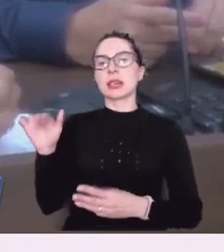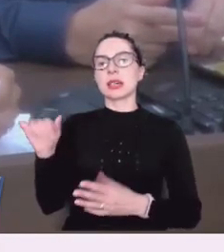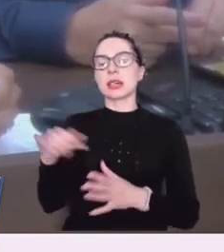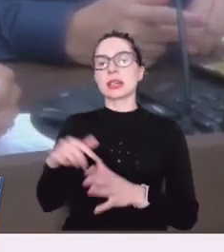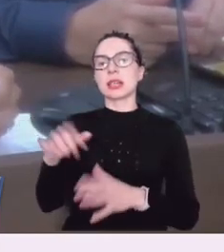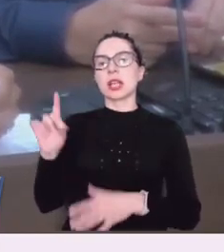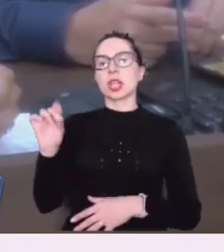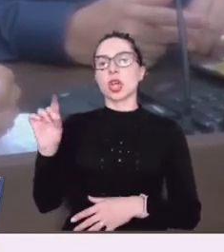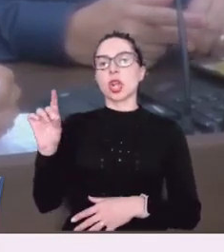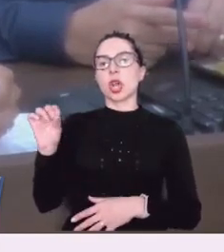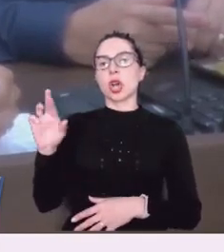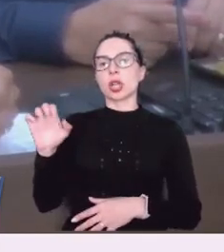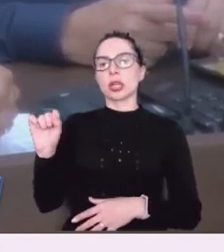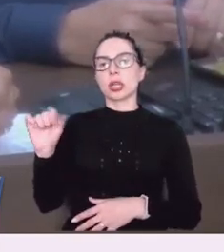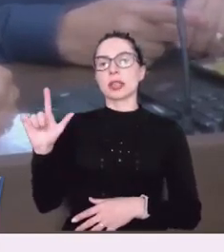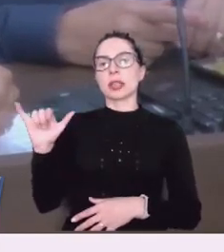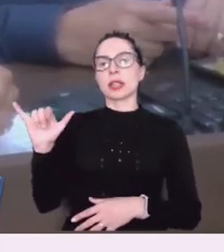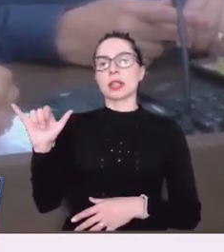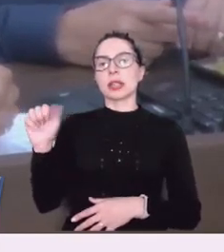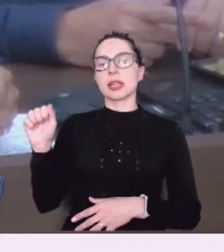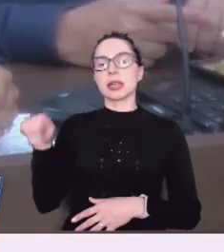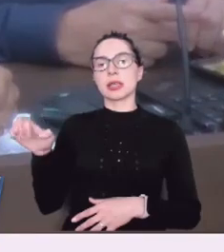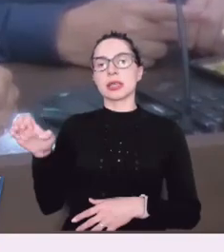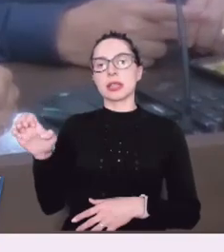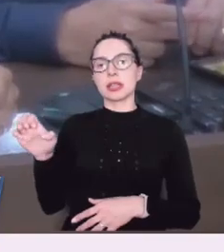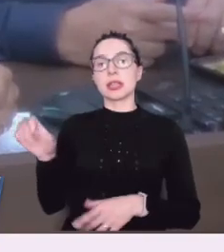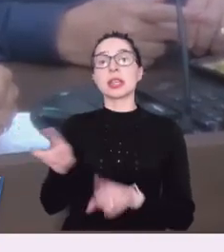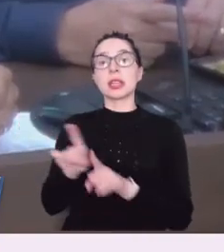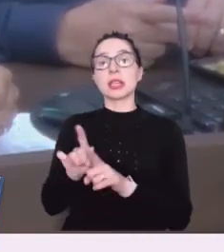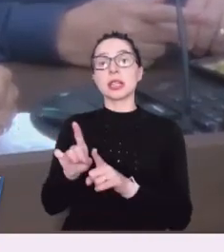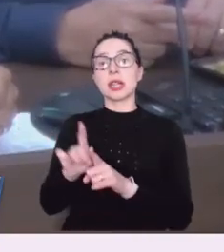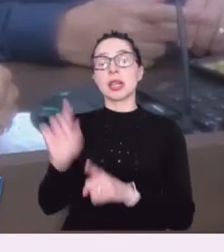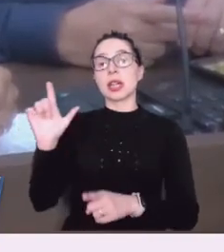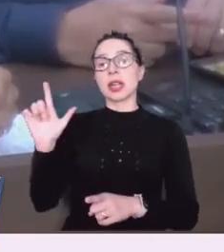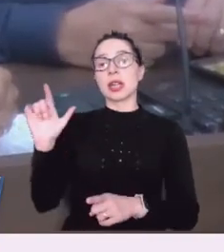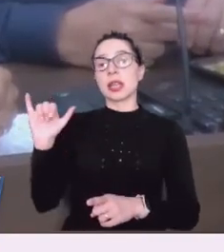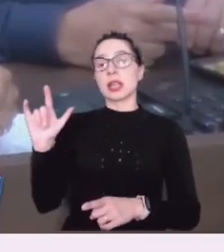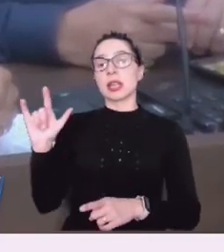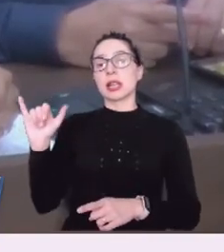também a Liliana.